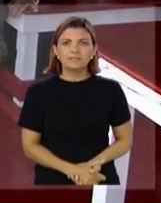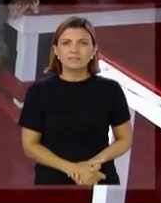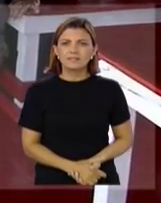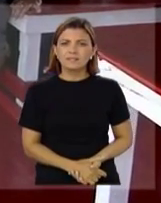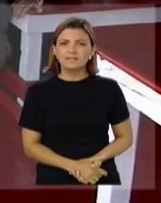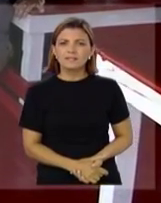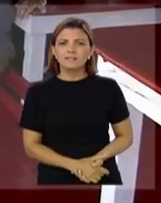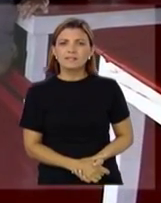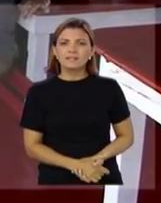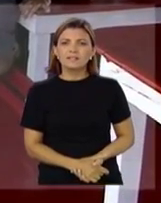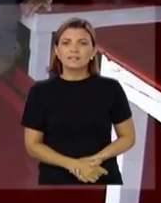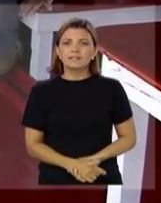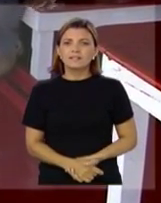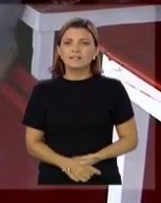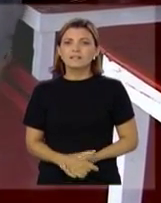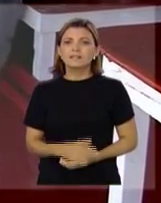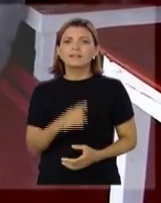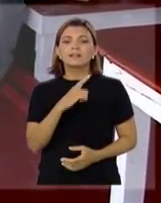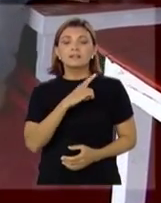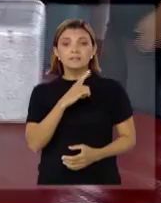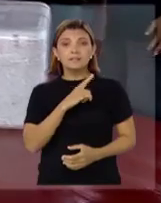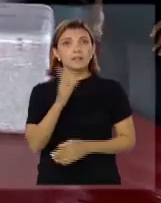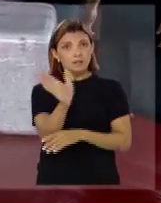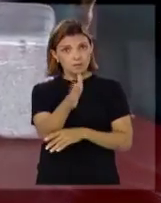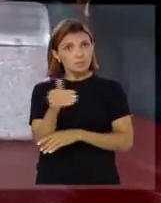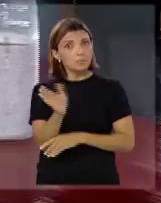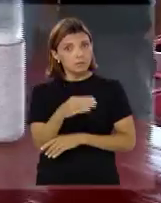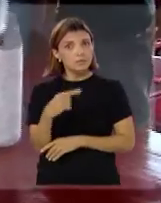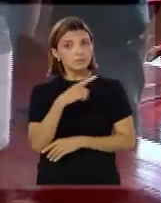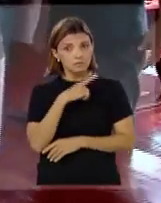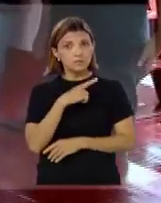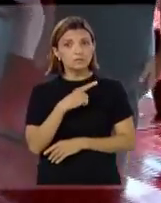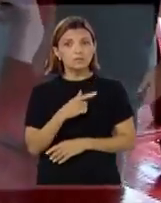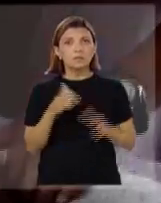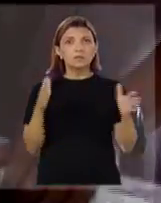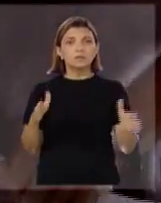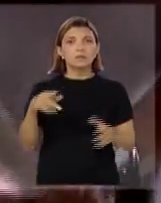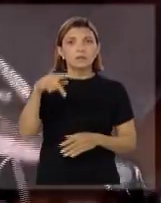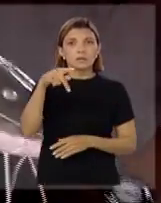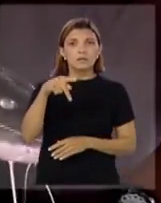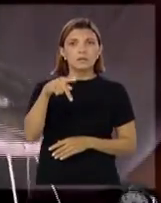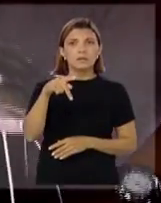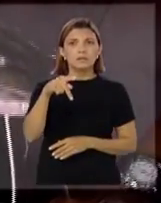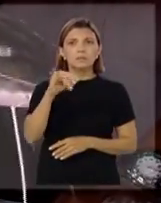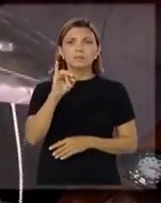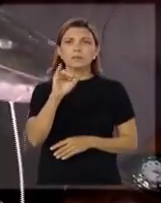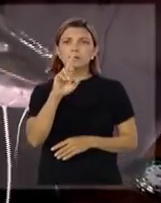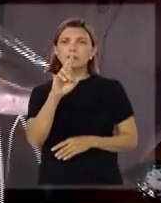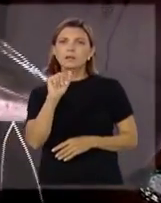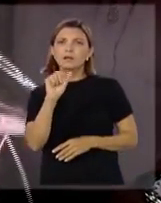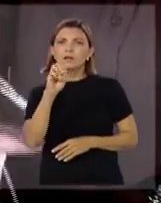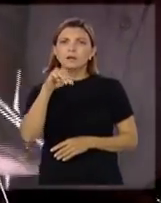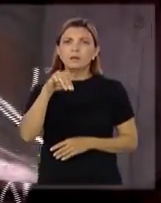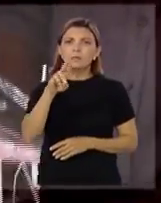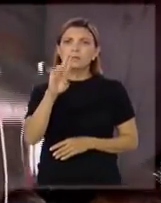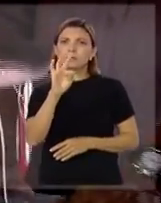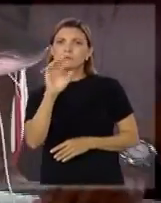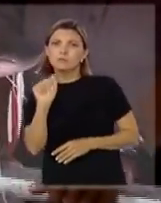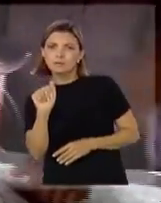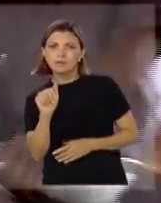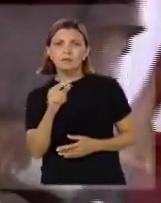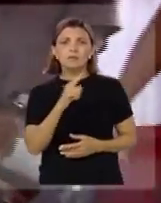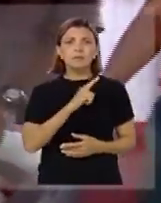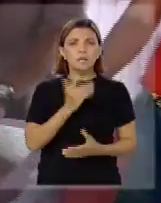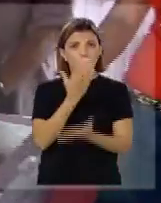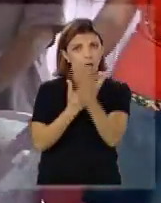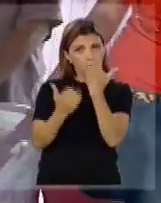Irani, eles são pescadores? São. Estão levando peixe pra comunidade ribeirinha. Esse aqui é a piramutaba. Nossa, que grande. É. E